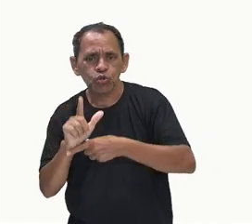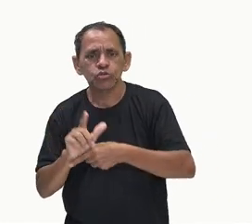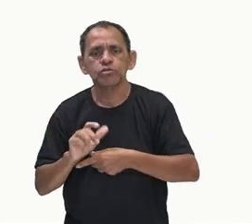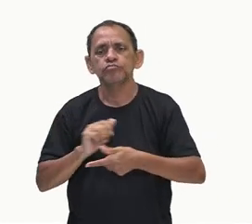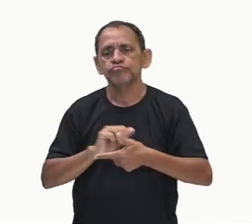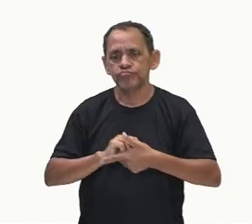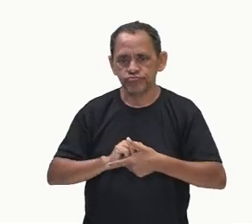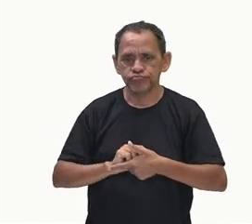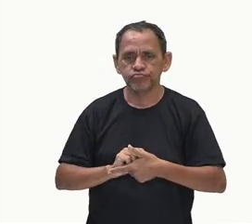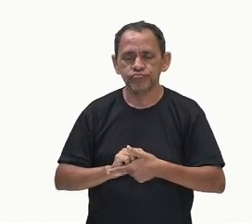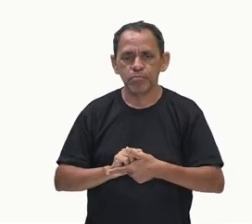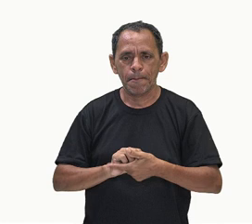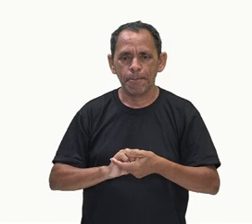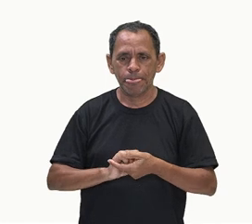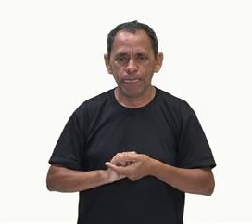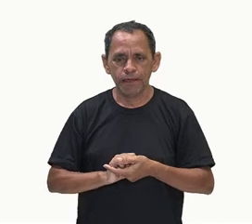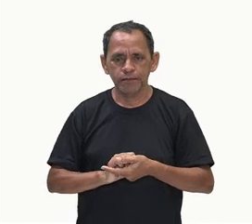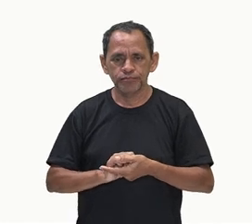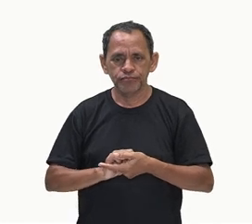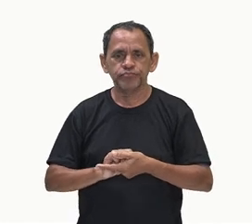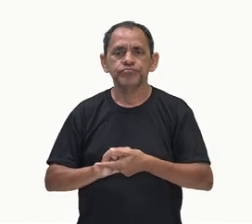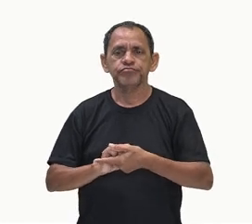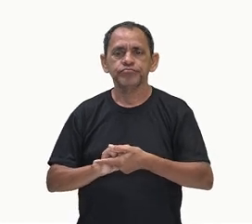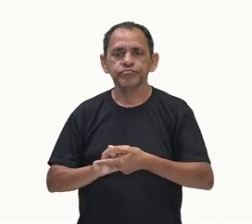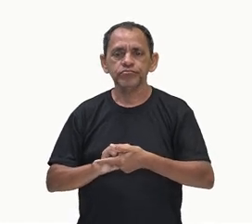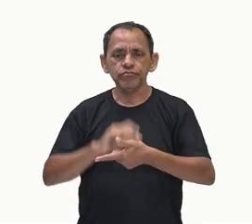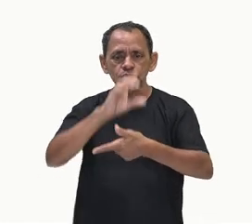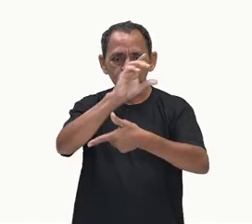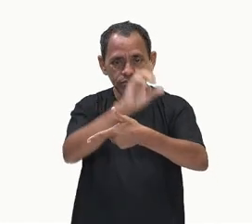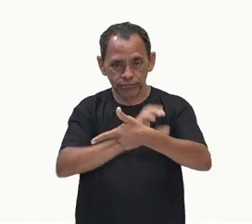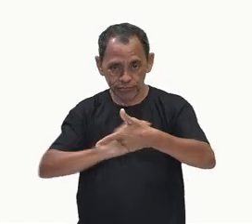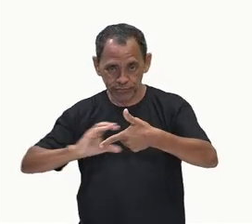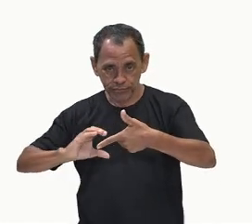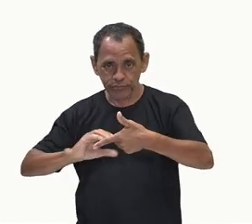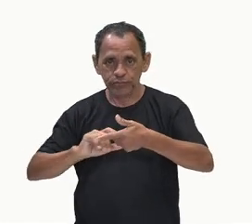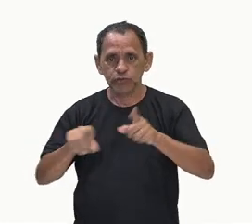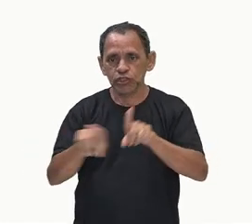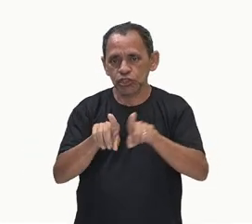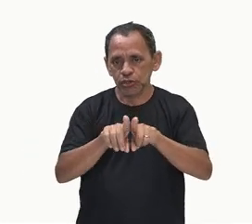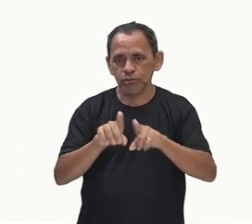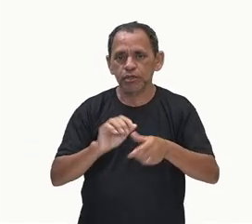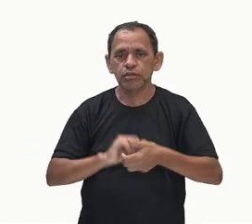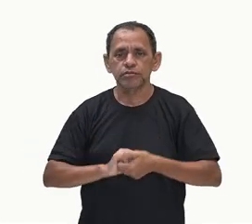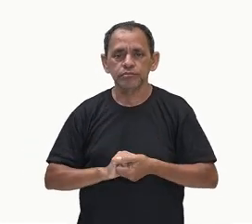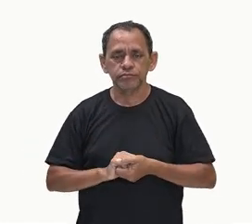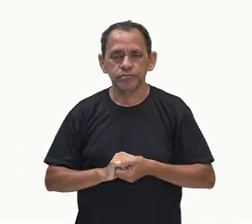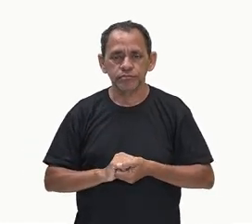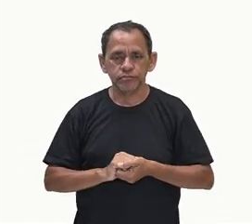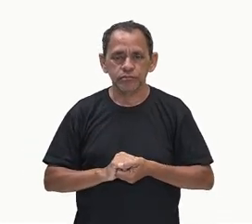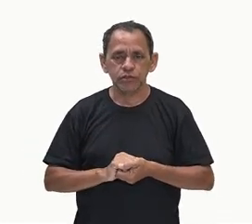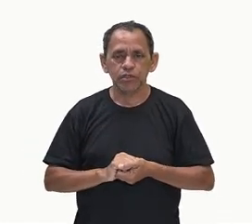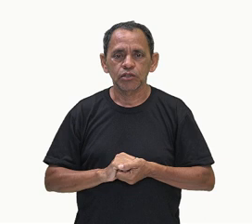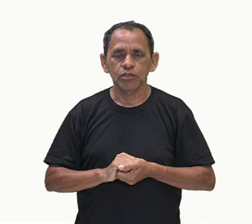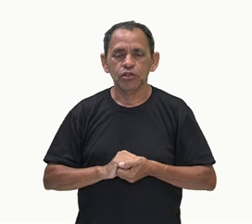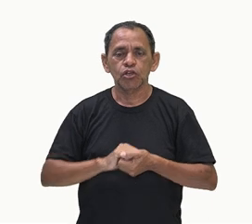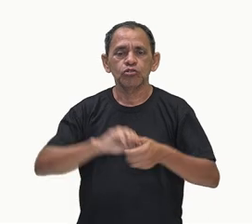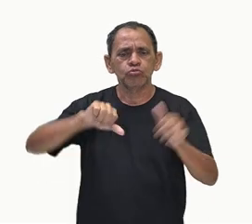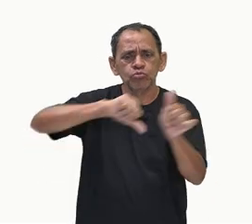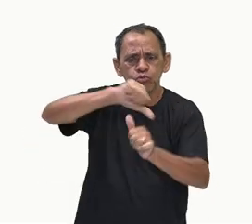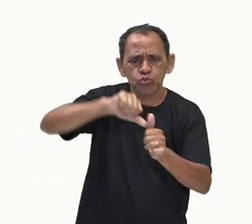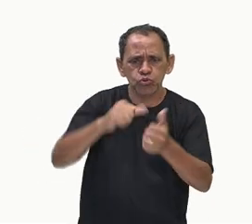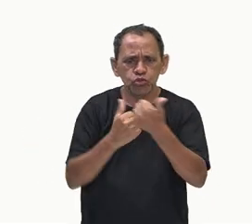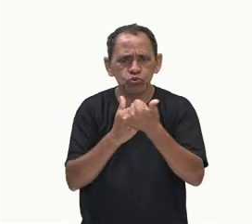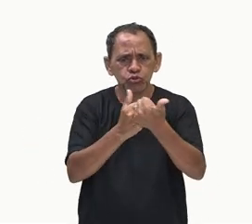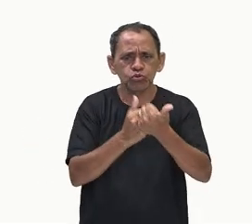4 cm e outro mede 8 cm então a gente substitui o b por 4 e o